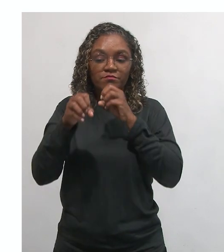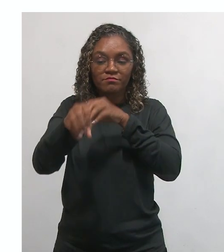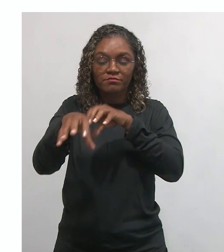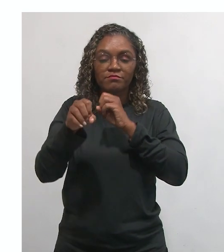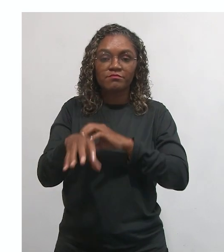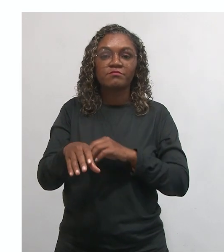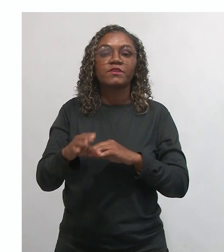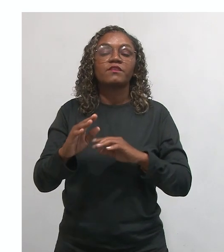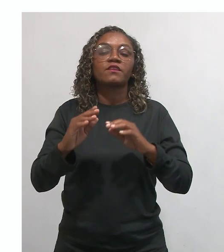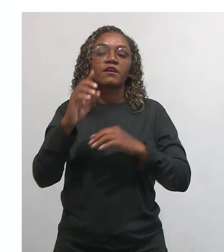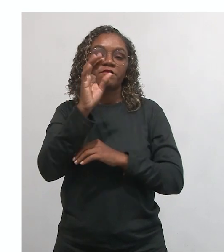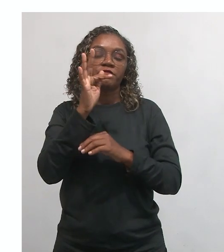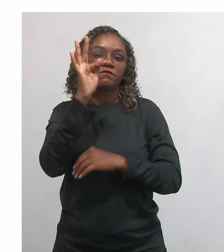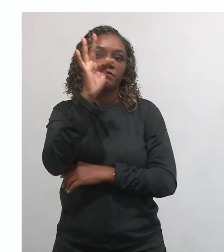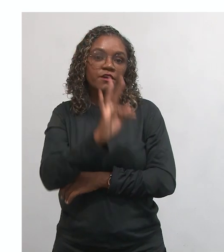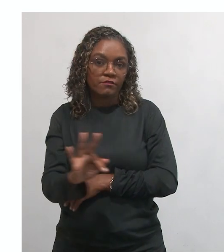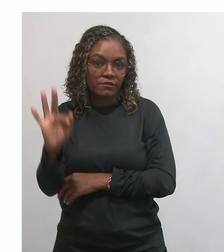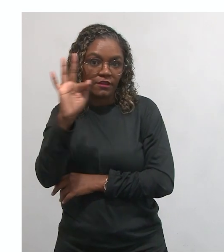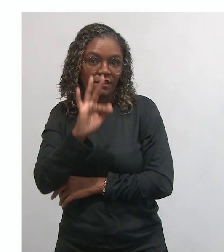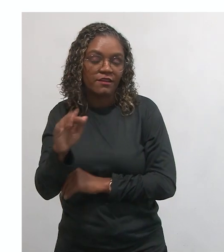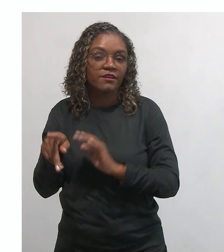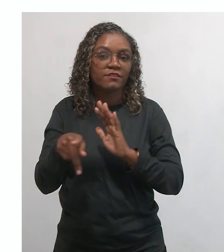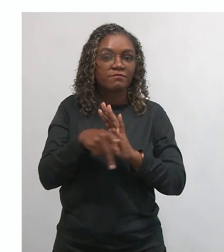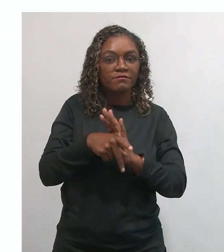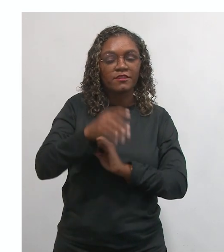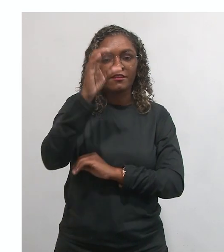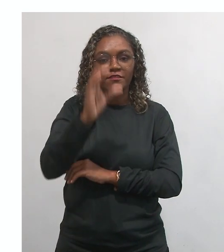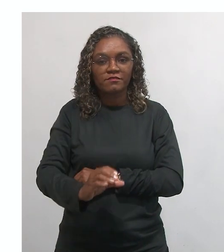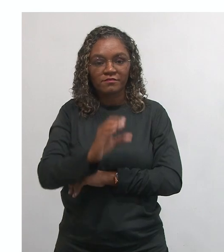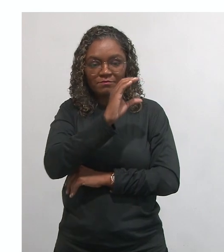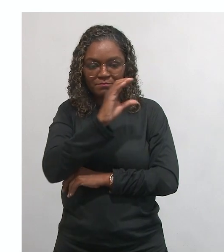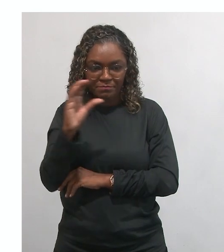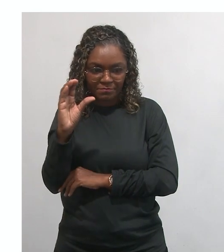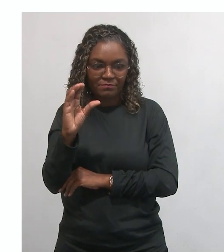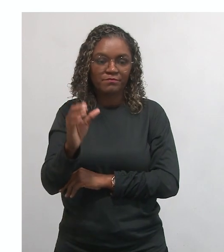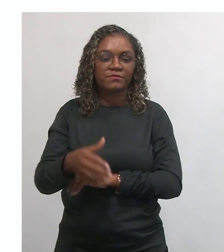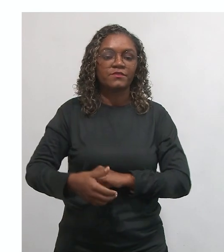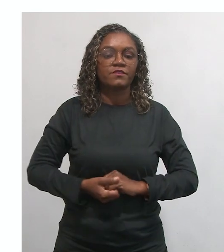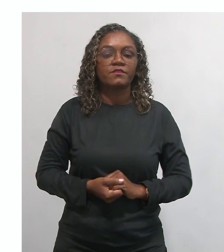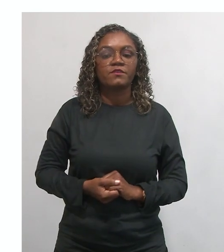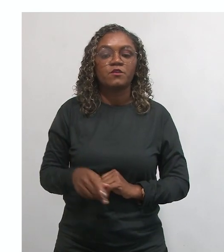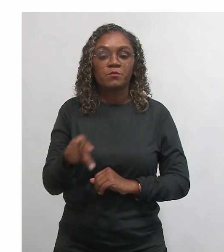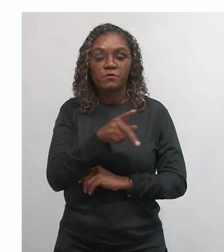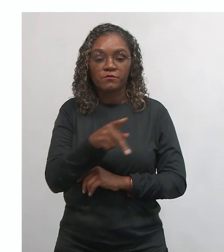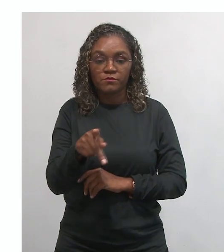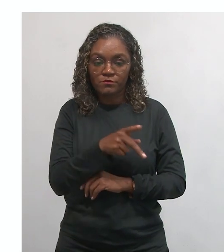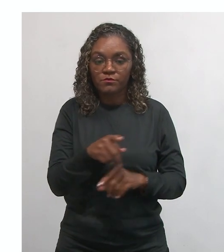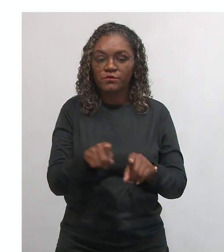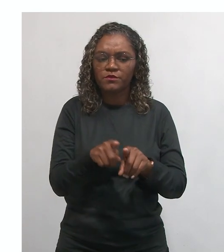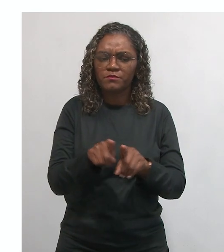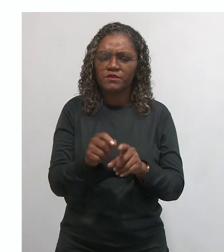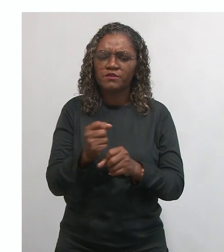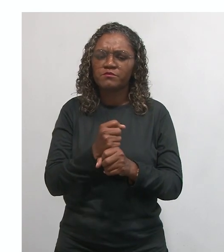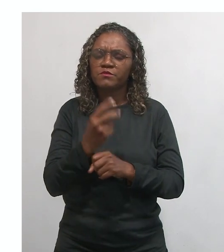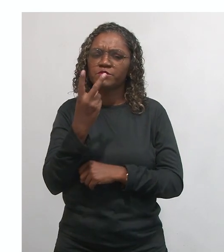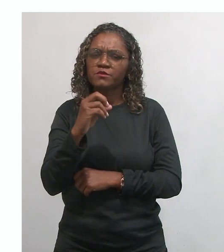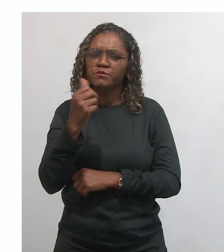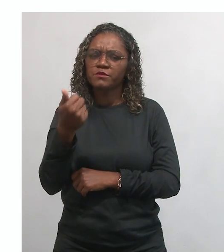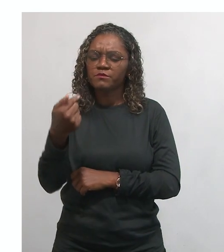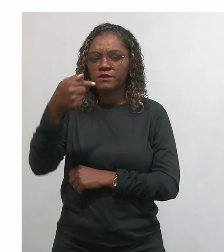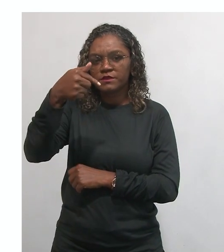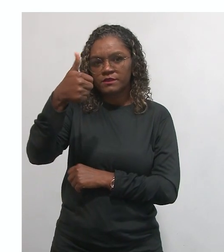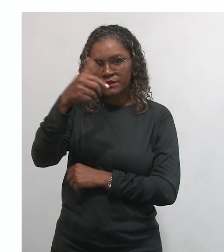de Rondônia e sou professora da Secretaria Municipal de Educação de Porto Velho desde o ano